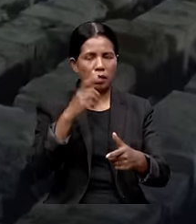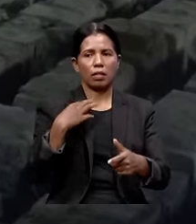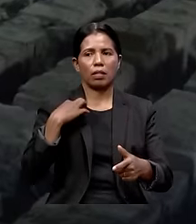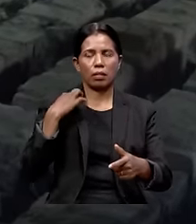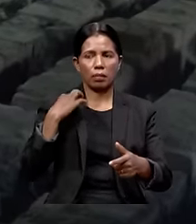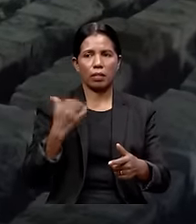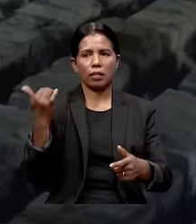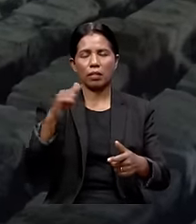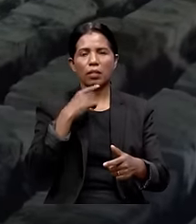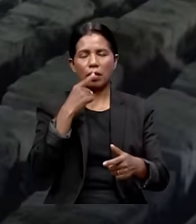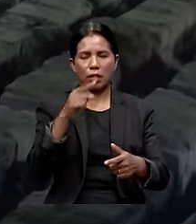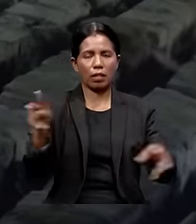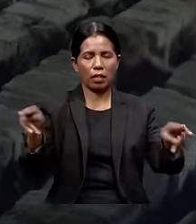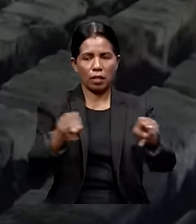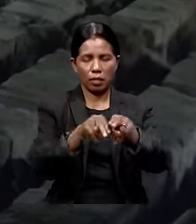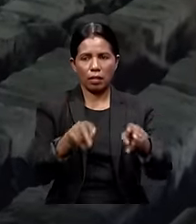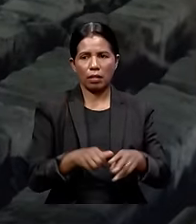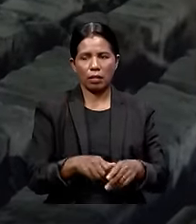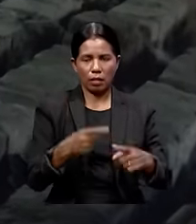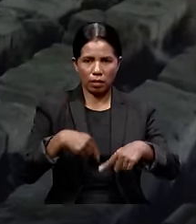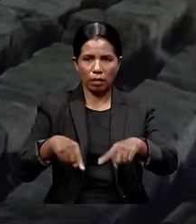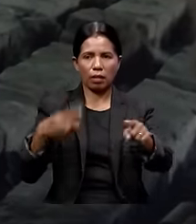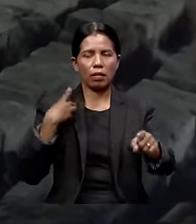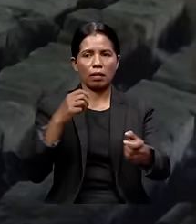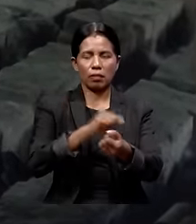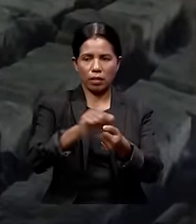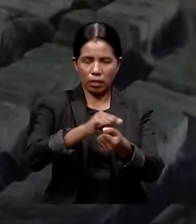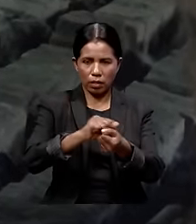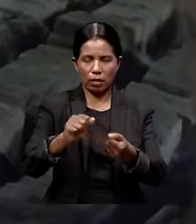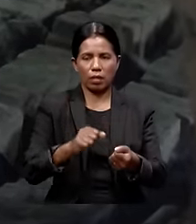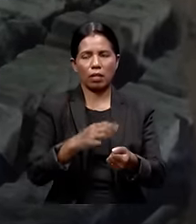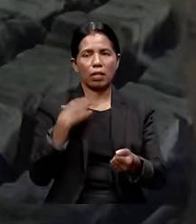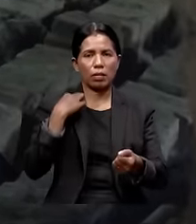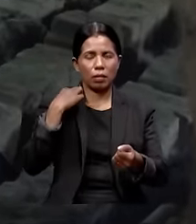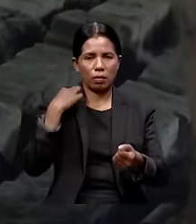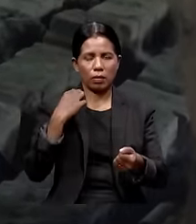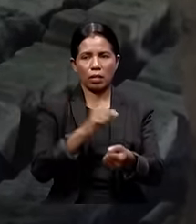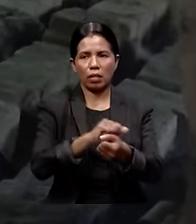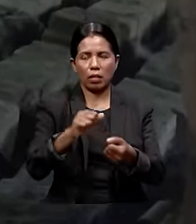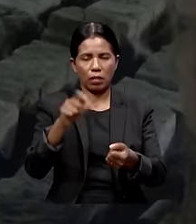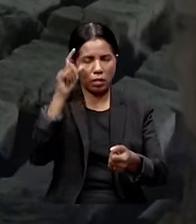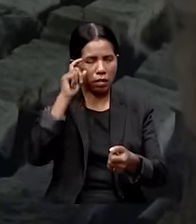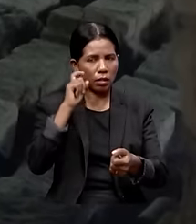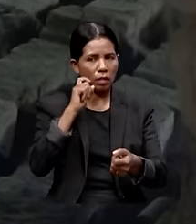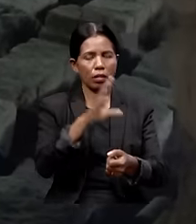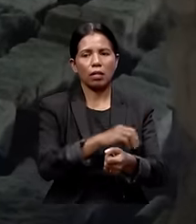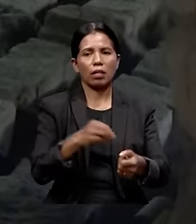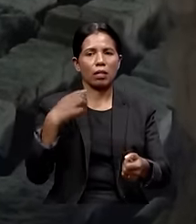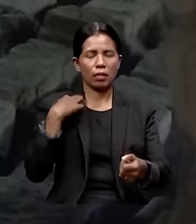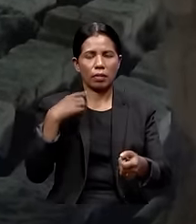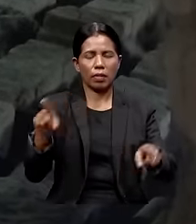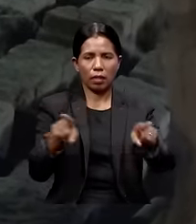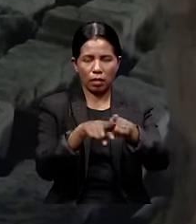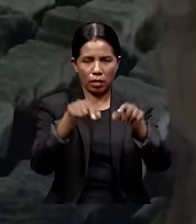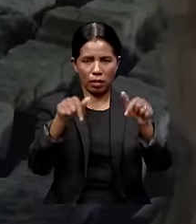le ba sira di hasene ai imliu ba ne ami fasi Europa ne be ne Hawaii be ne mansanana ni Europa makni hasene hane